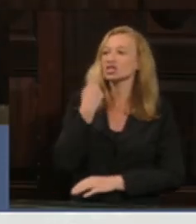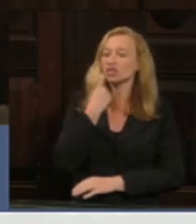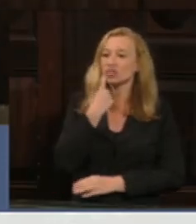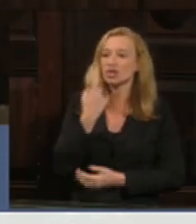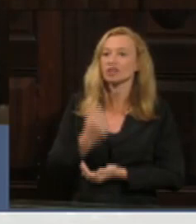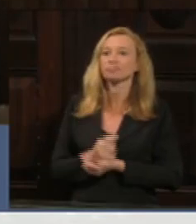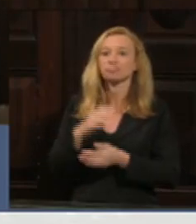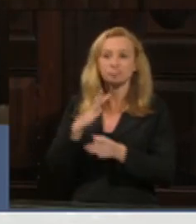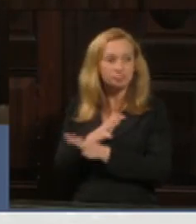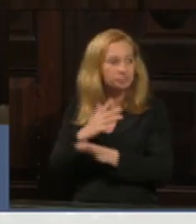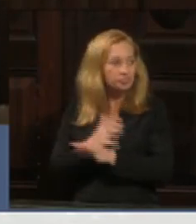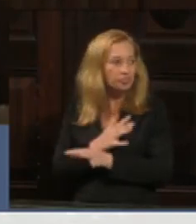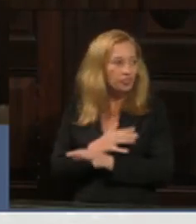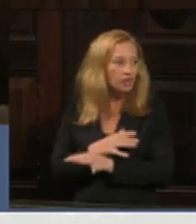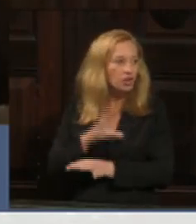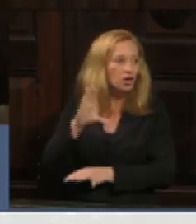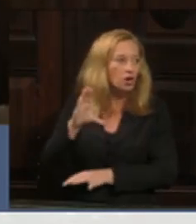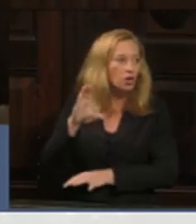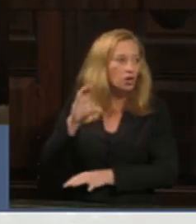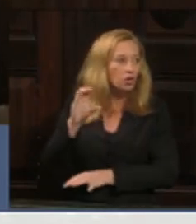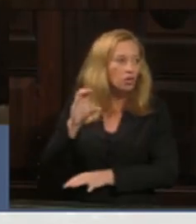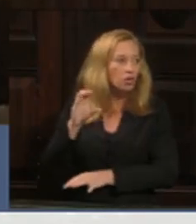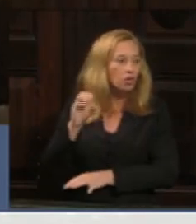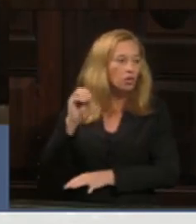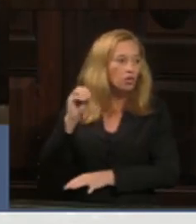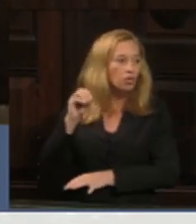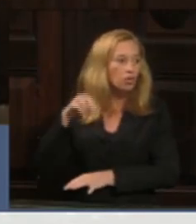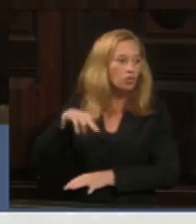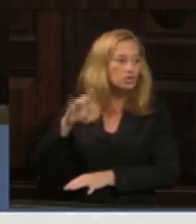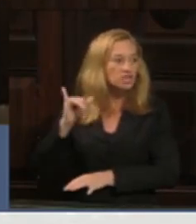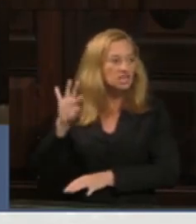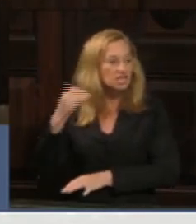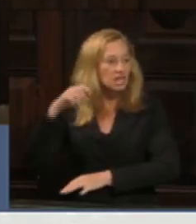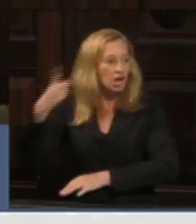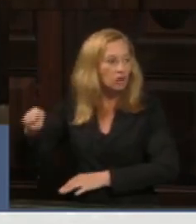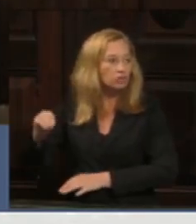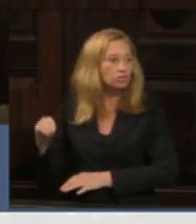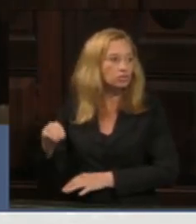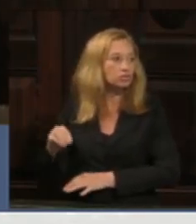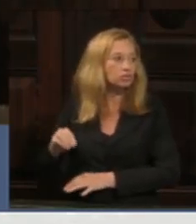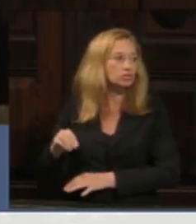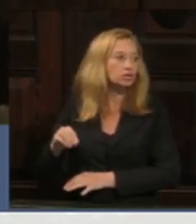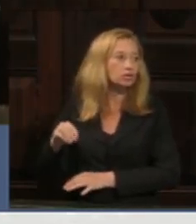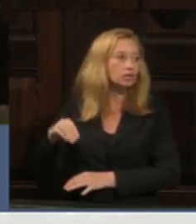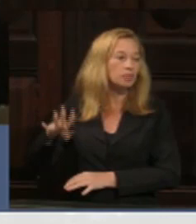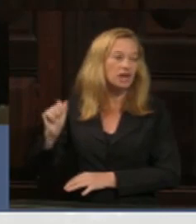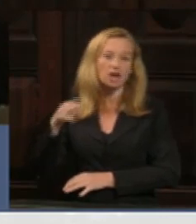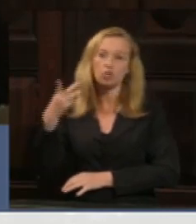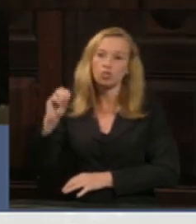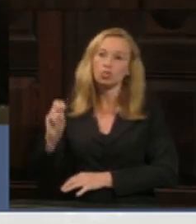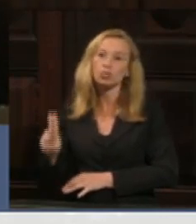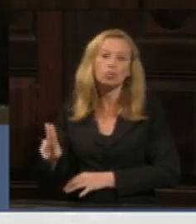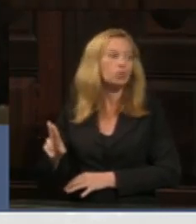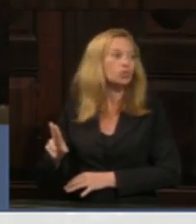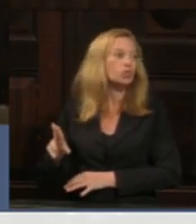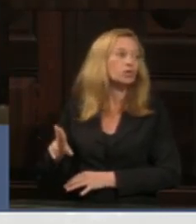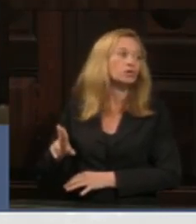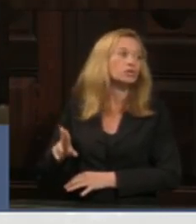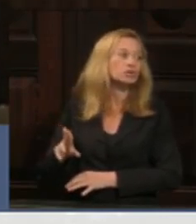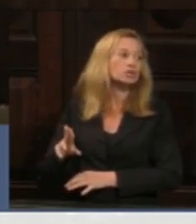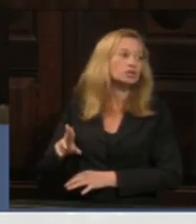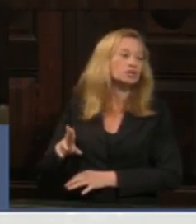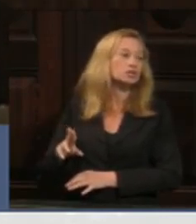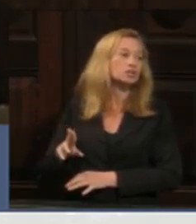a cidade de Conceição de Macabu estará completando 67 anos. Conceição de Macabu também, que